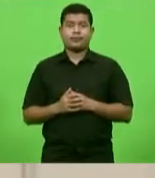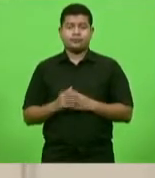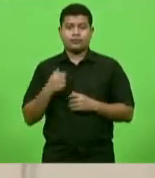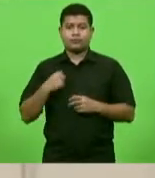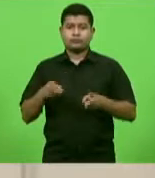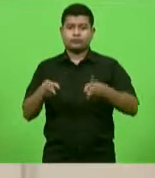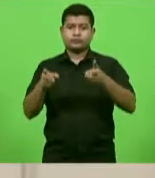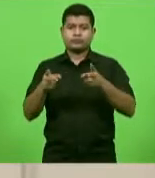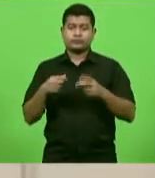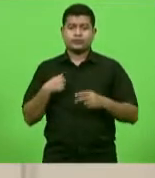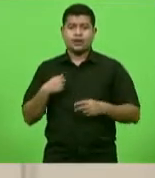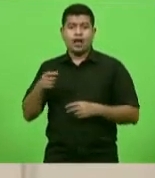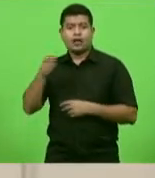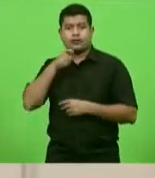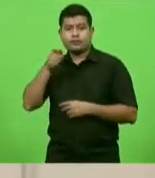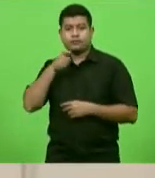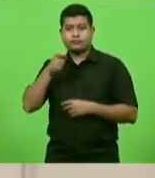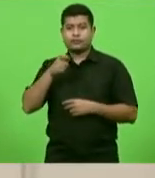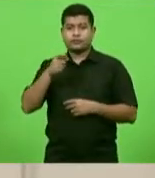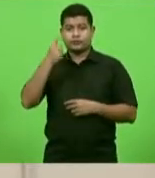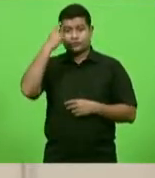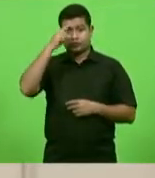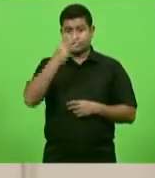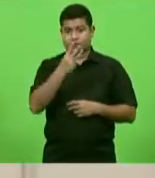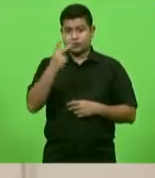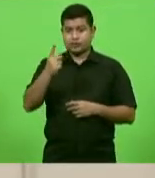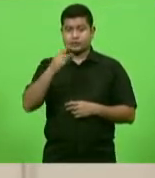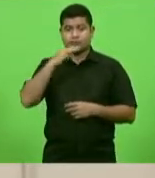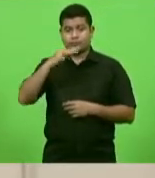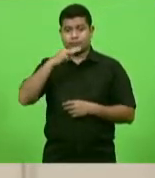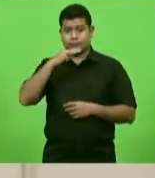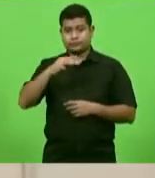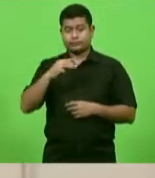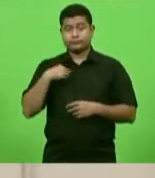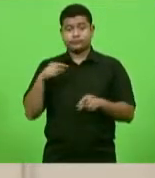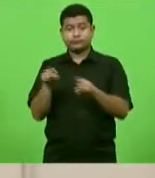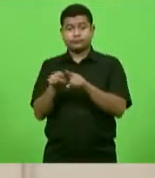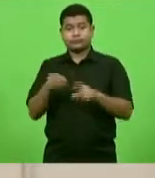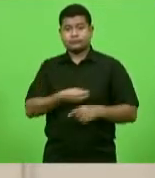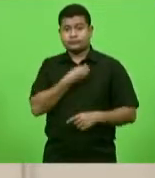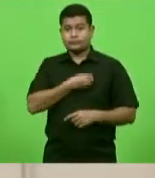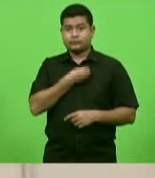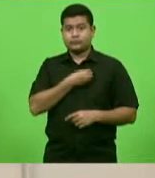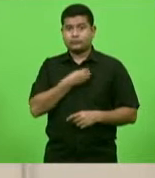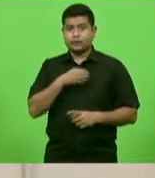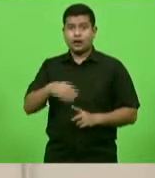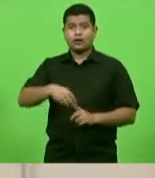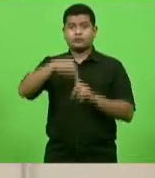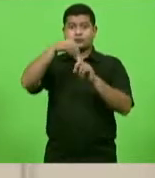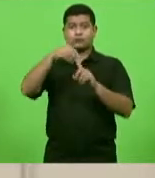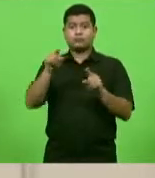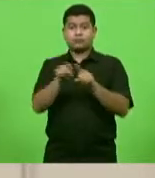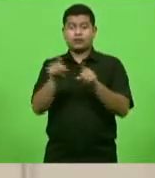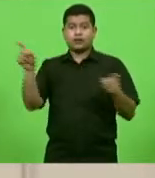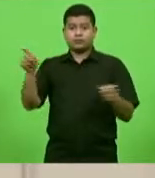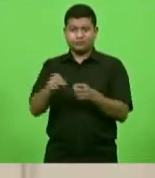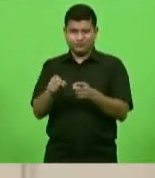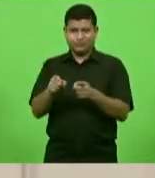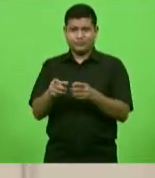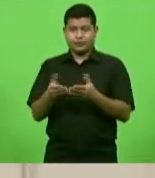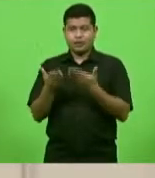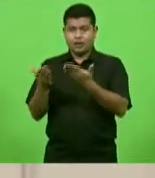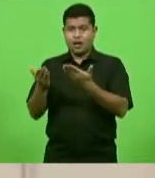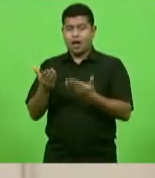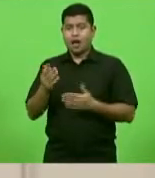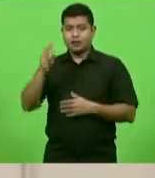Prossigo eu. Na entrevista coletiva do dia 31 de março, também presentes, ali eu faço destaque porque é mais curto, presentes